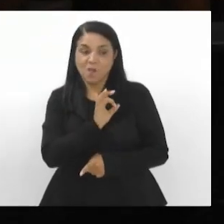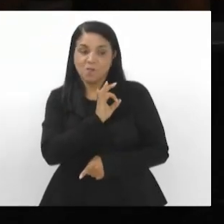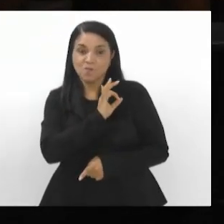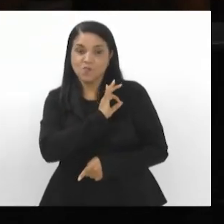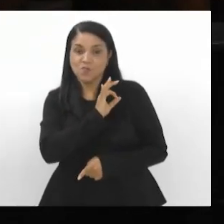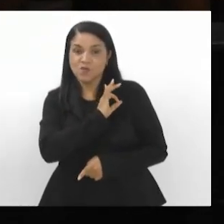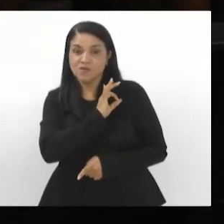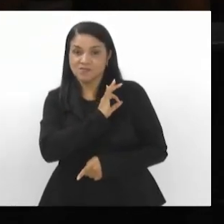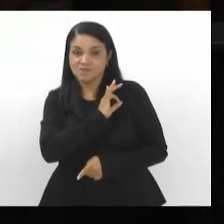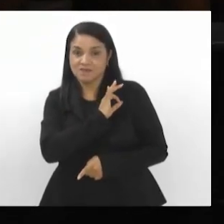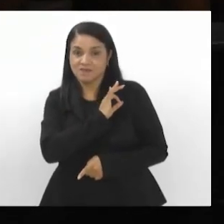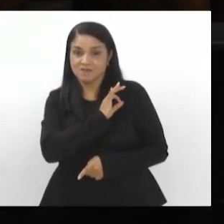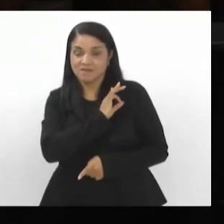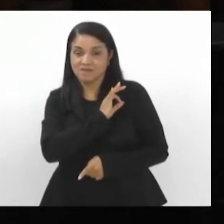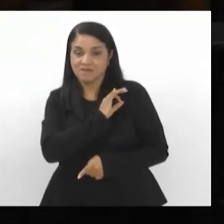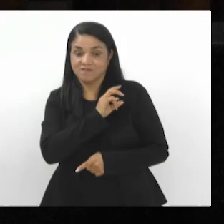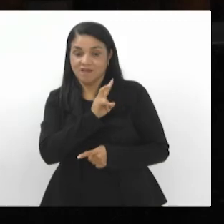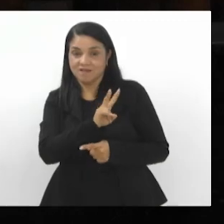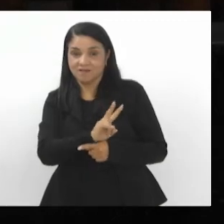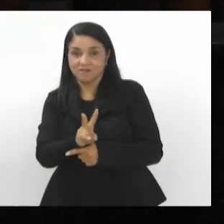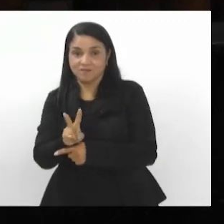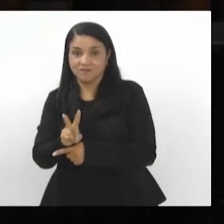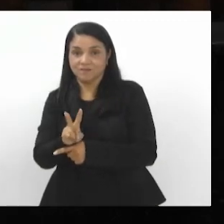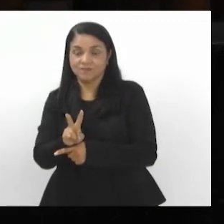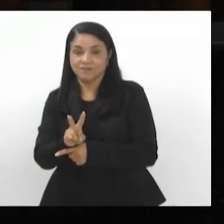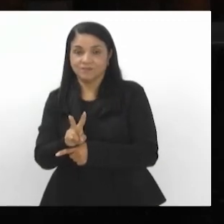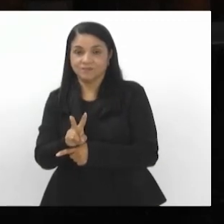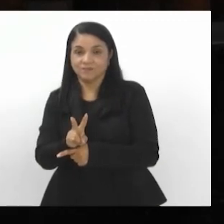para salvaguardar a vida dos agentes públicos.